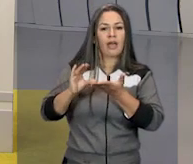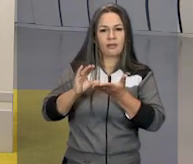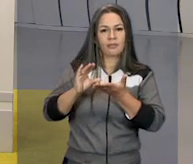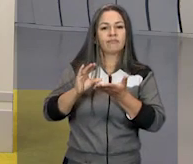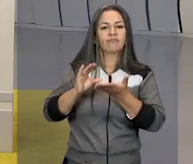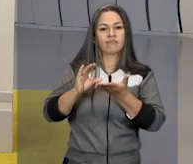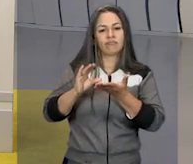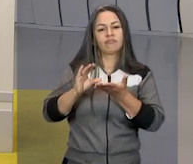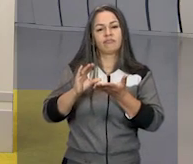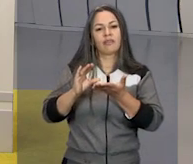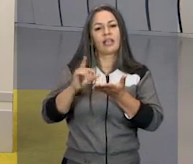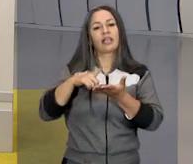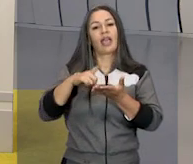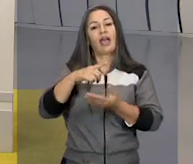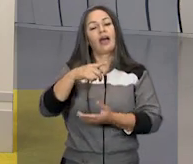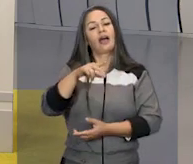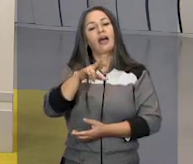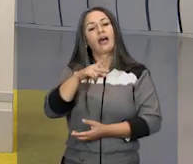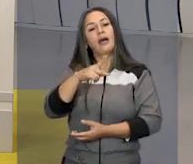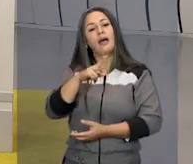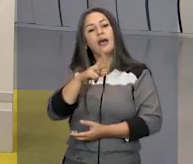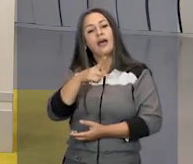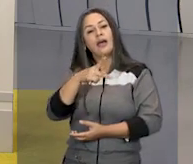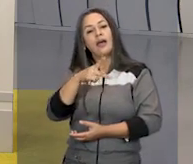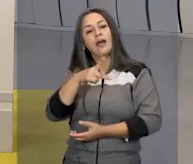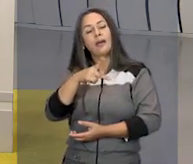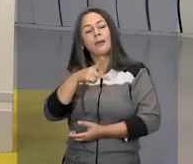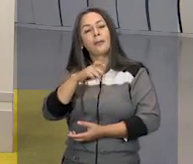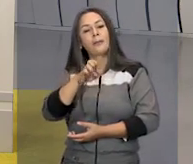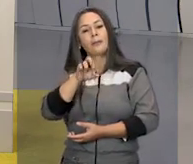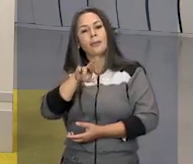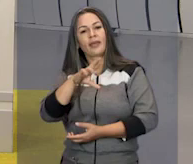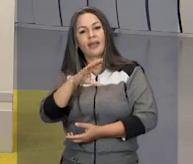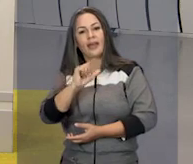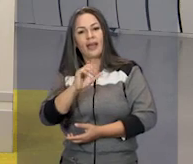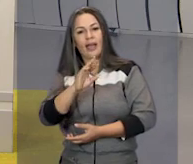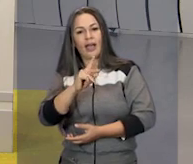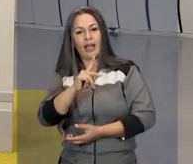de habitantes, que vai ser a renda per capita. E quanto mais alto esse